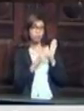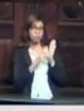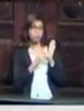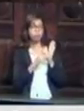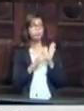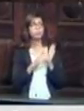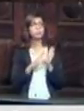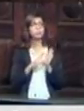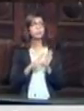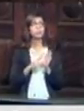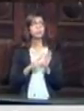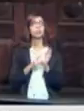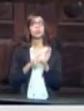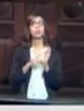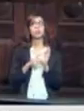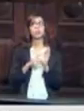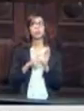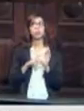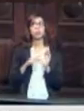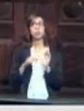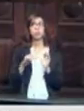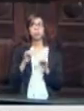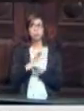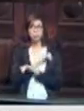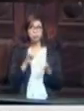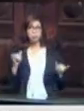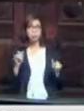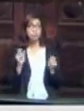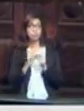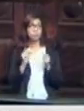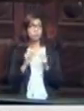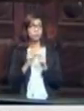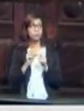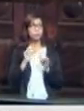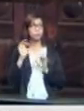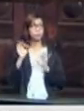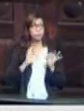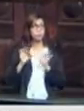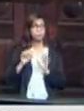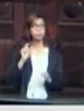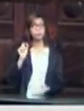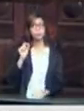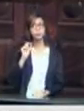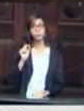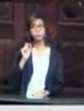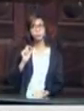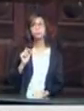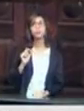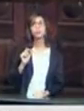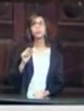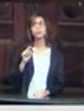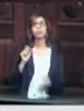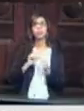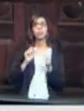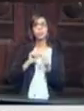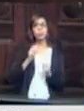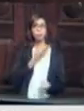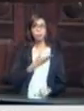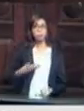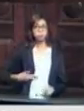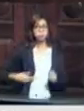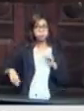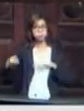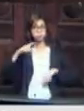que tornava sem efeito aquele projeto enviado pelo Executivo a esta